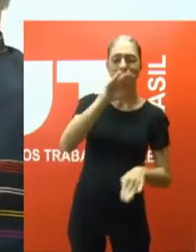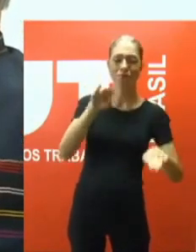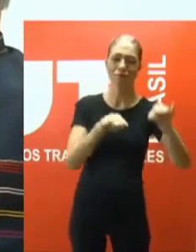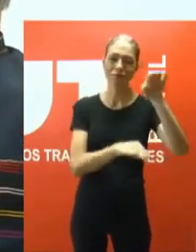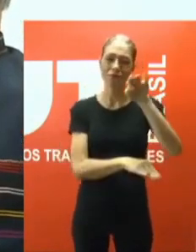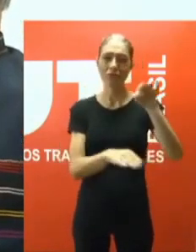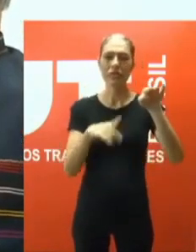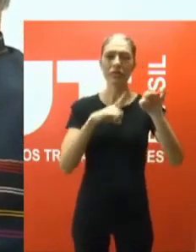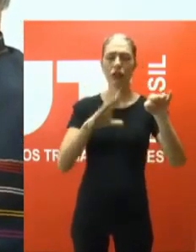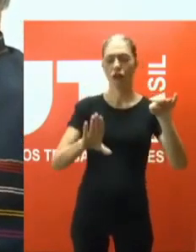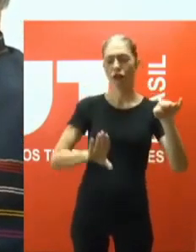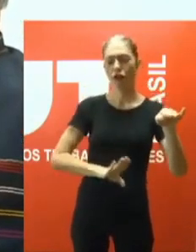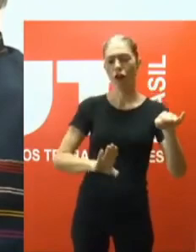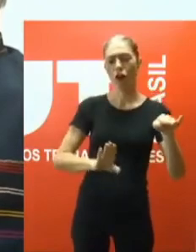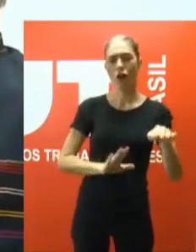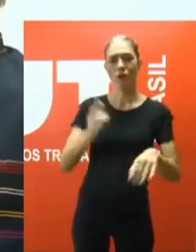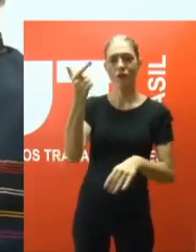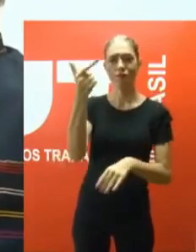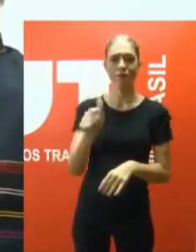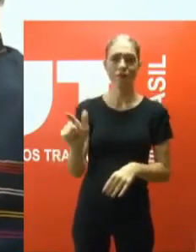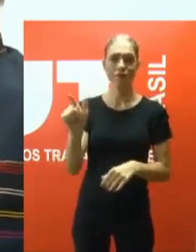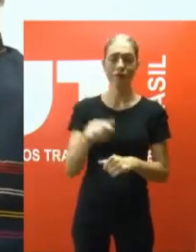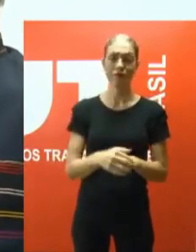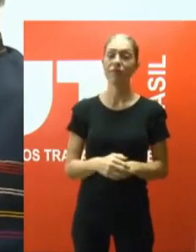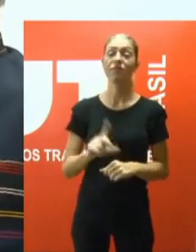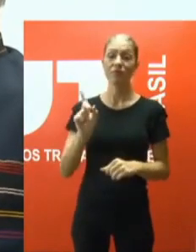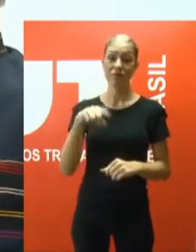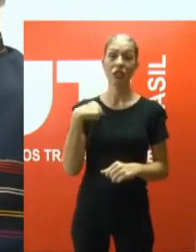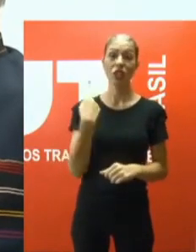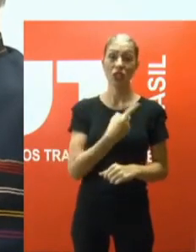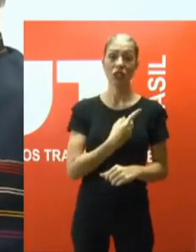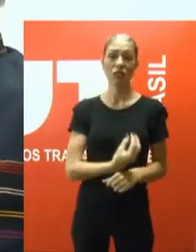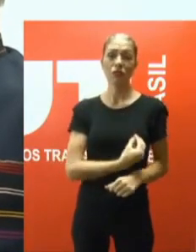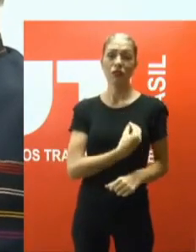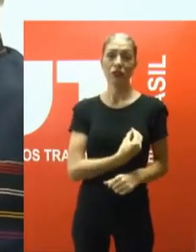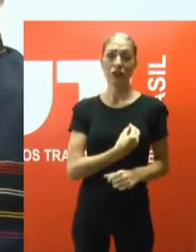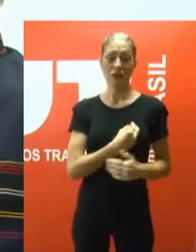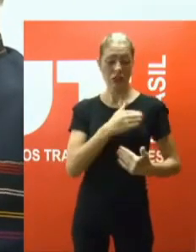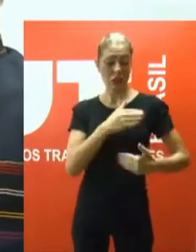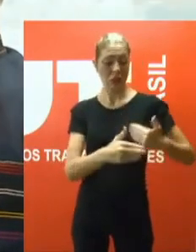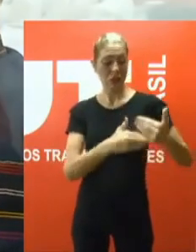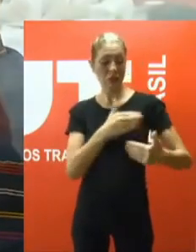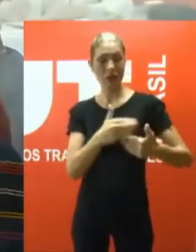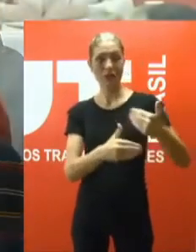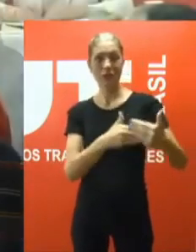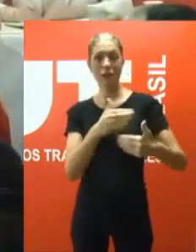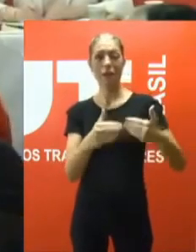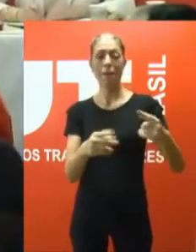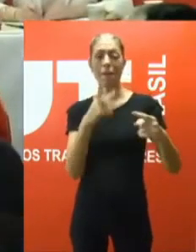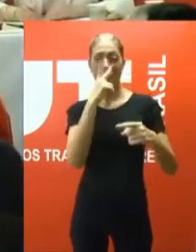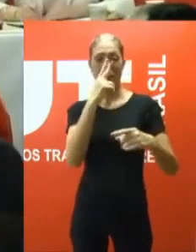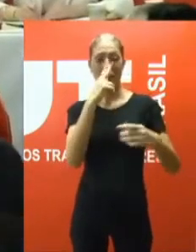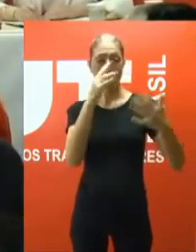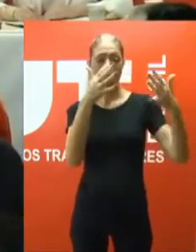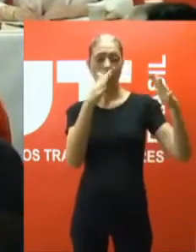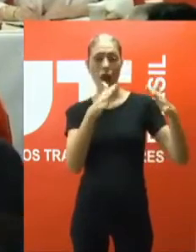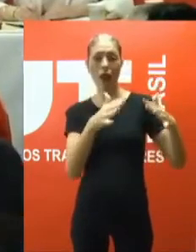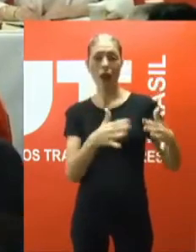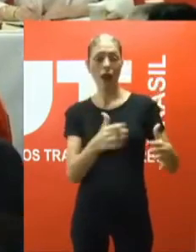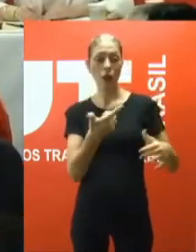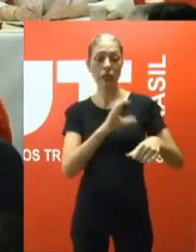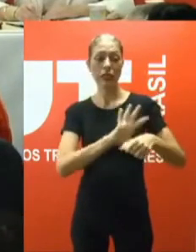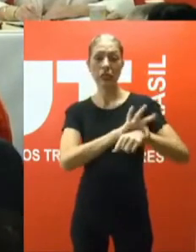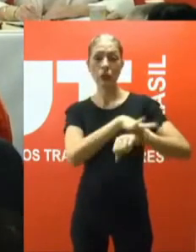ao mapa da fome, infelizmente. Nós estamos vivendo um processo de desindustrialização, uma